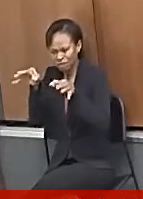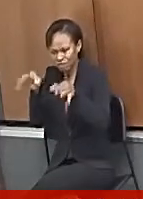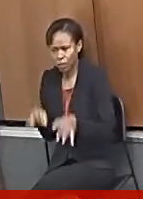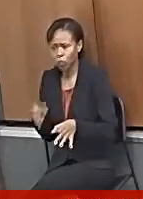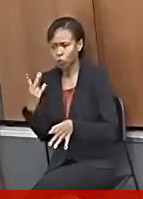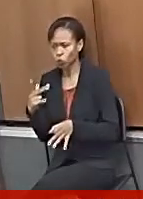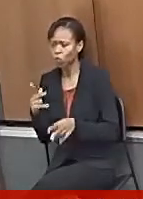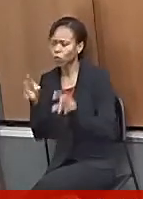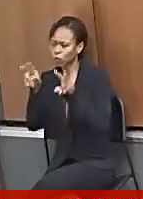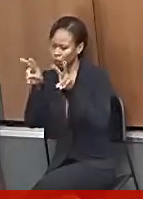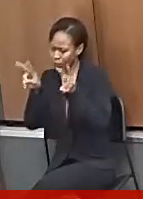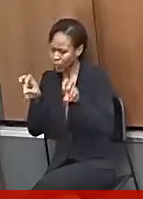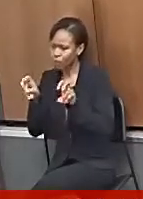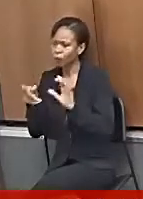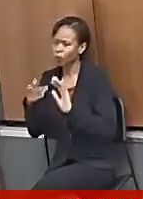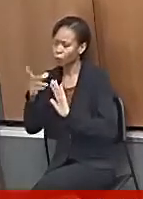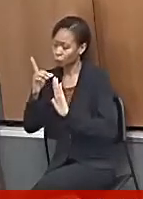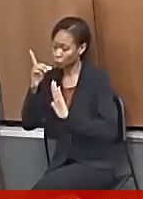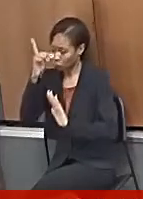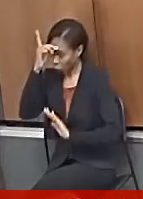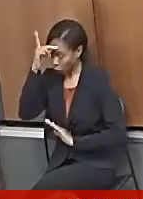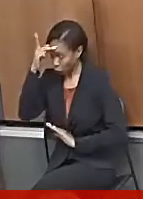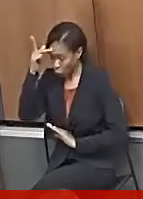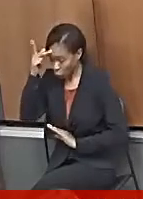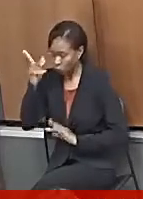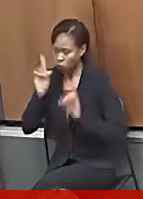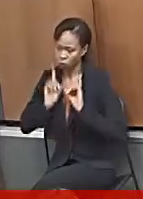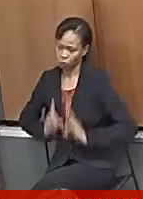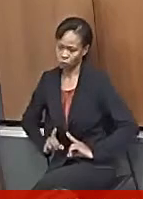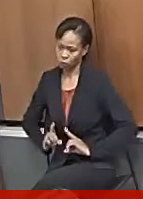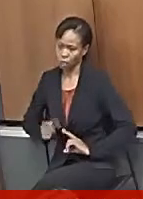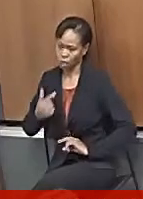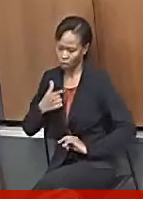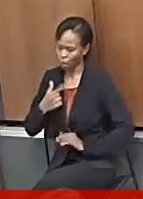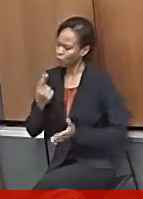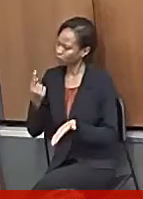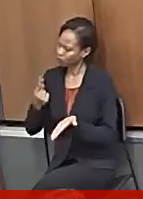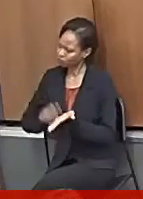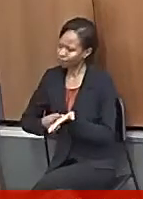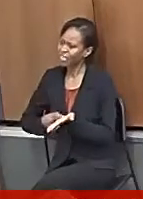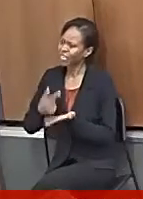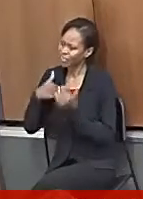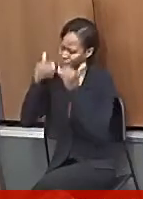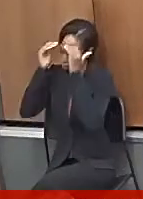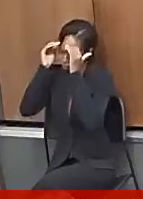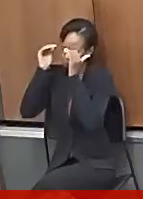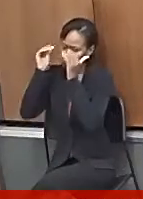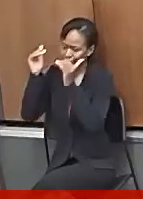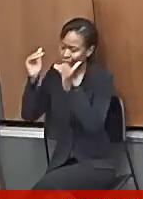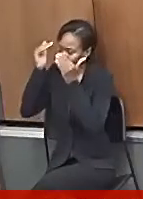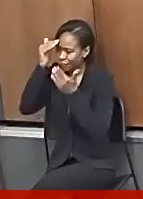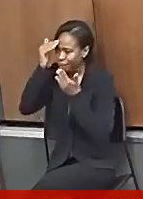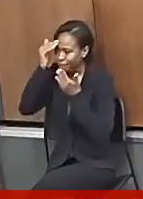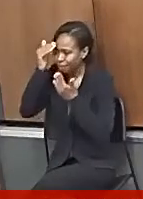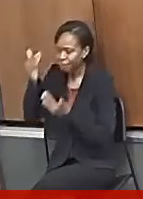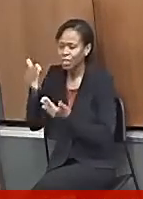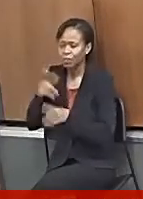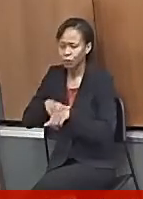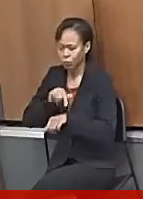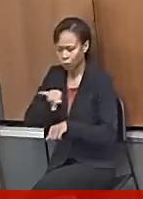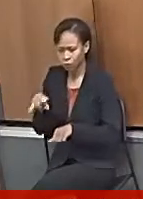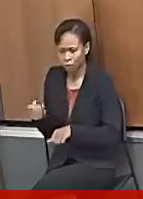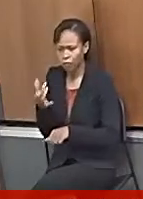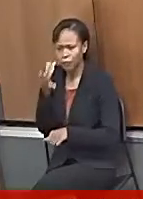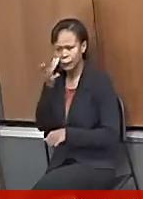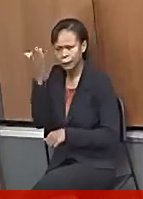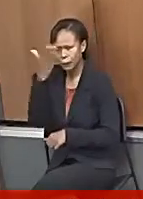mim esse comprometimento e gaga e agradeço o deputado a oportunidade que eu queria fazer muito tempo de testemunhar